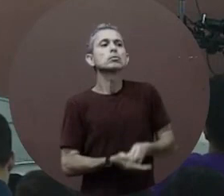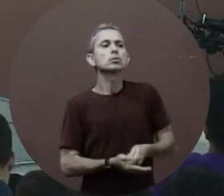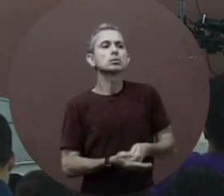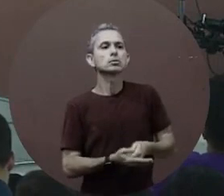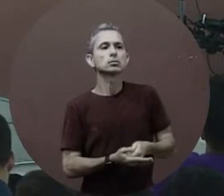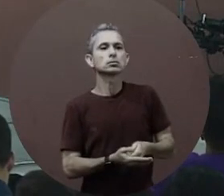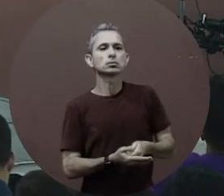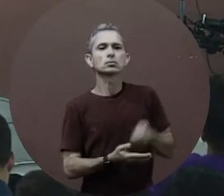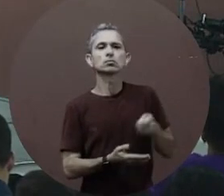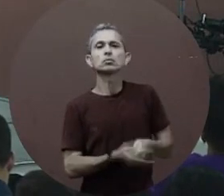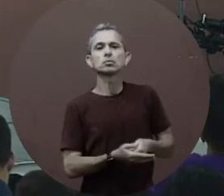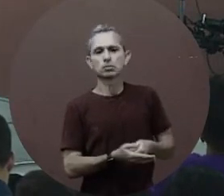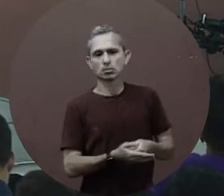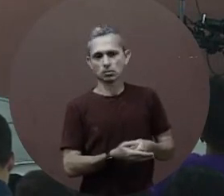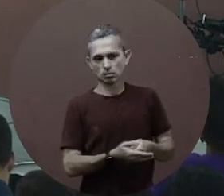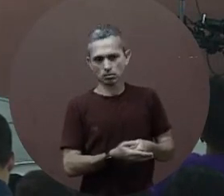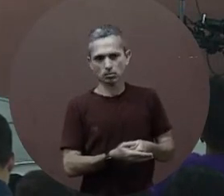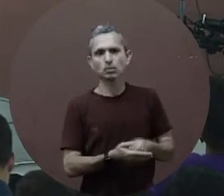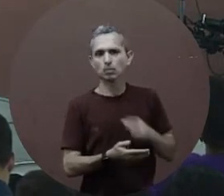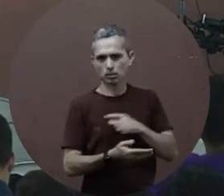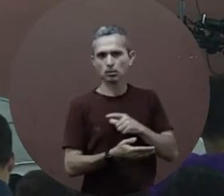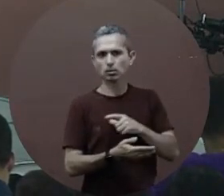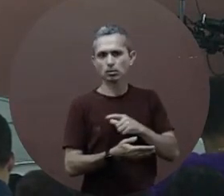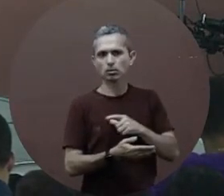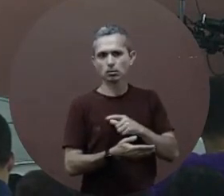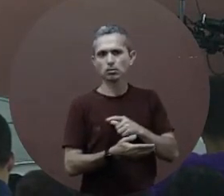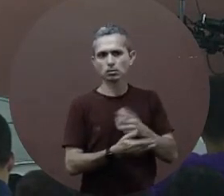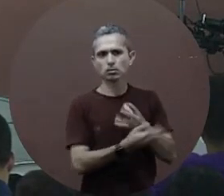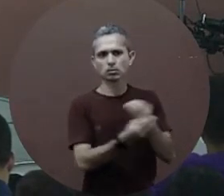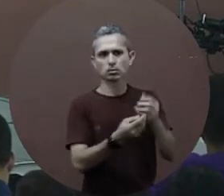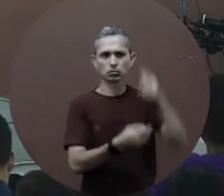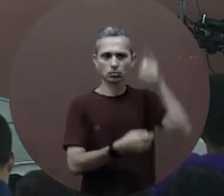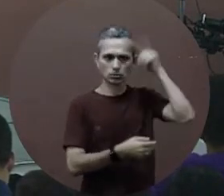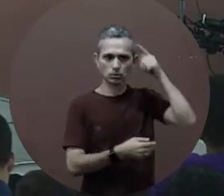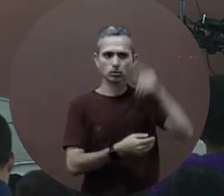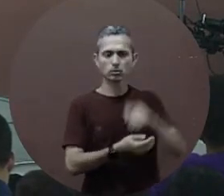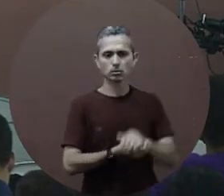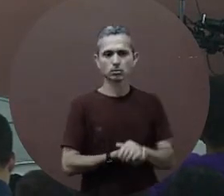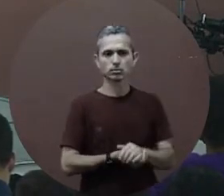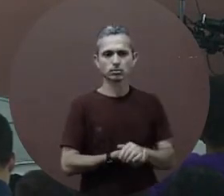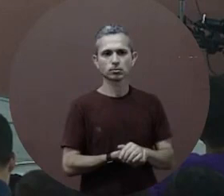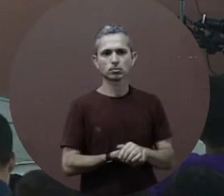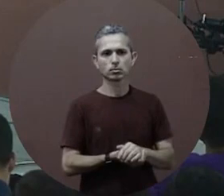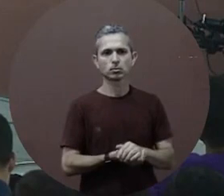Um líder que precisa lembrar para as pessoas que ele é líder, ele não lidera ninguém.